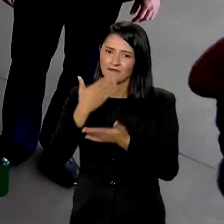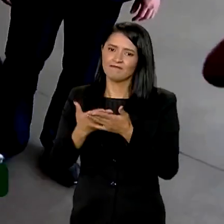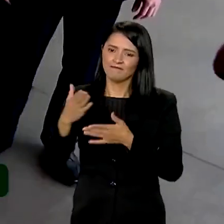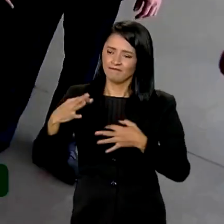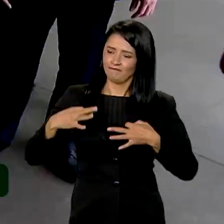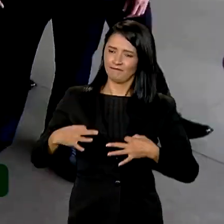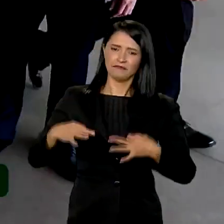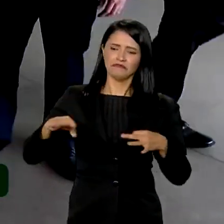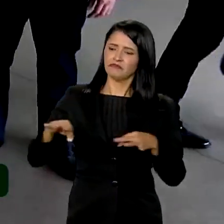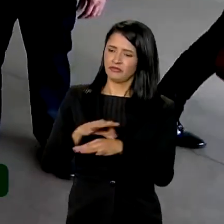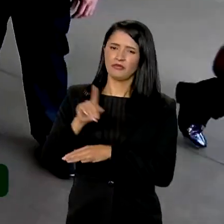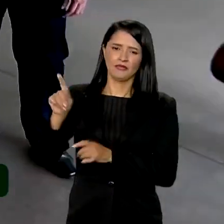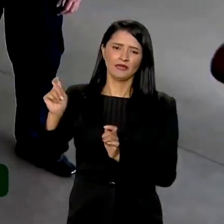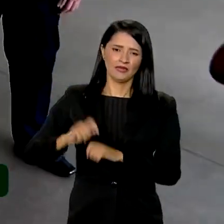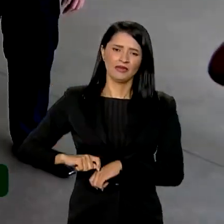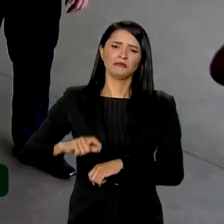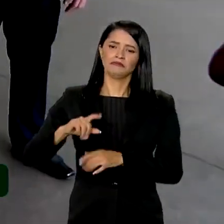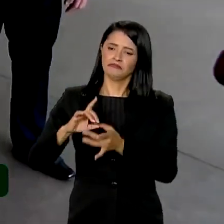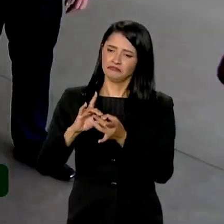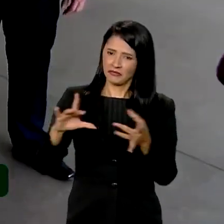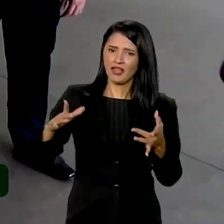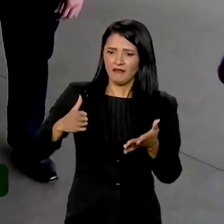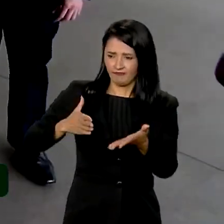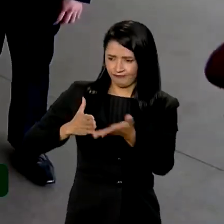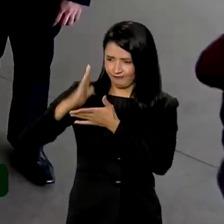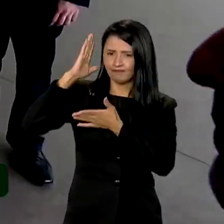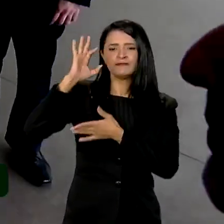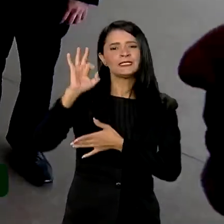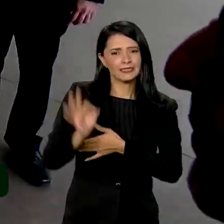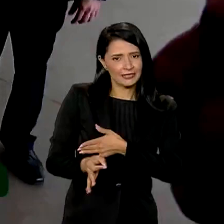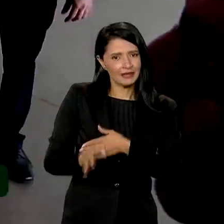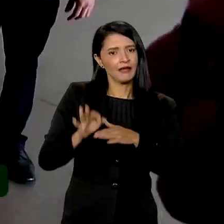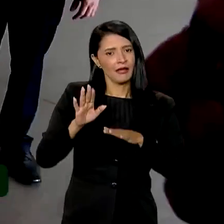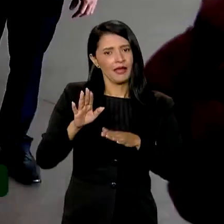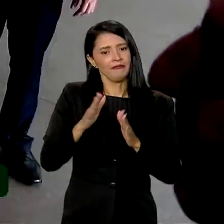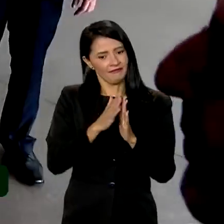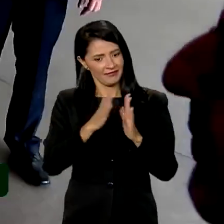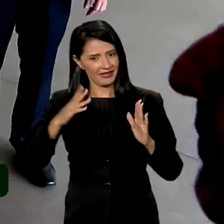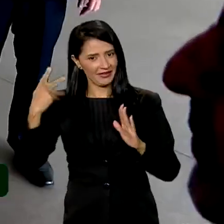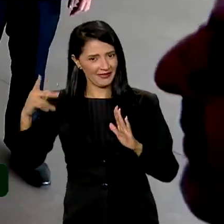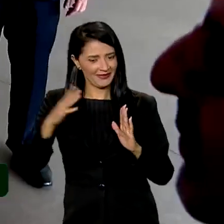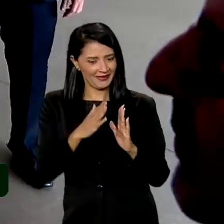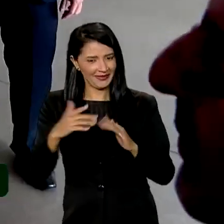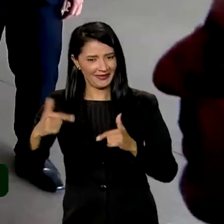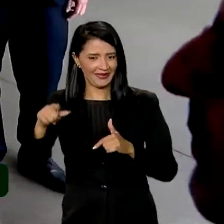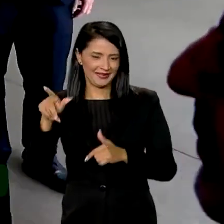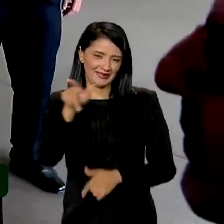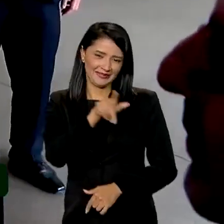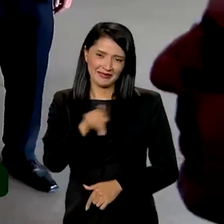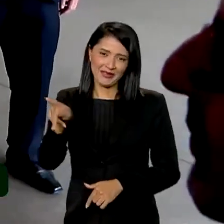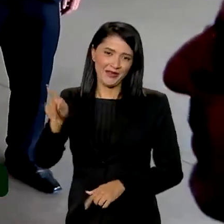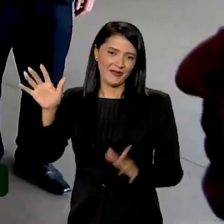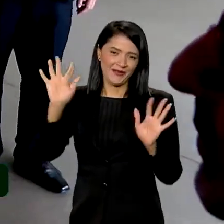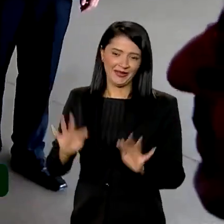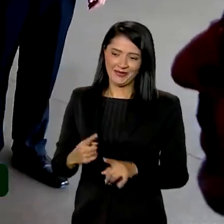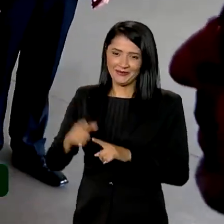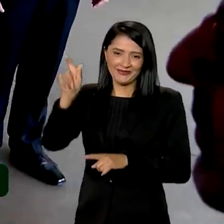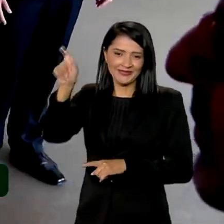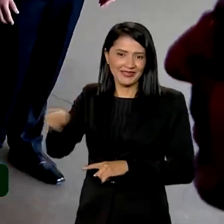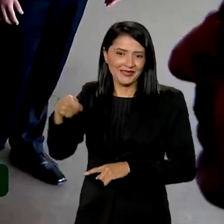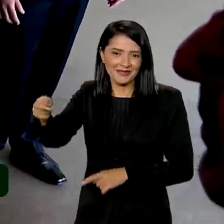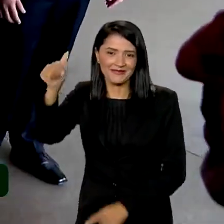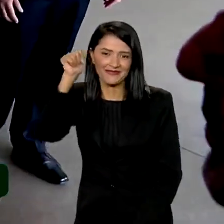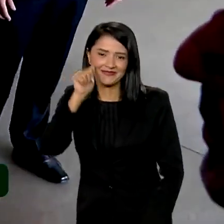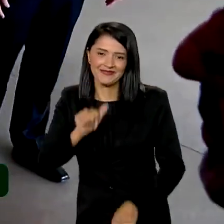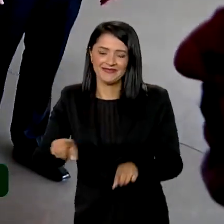estará garantido democraticamente o mais longo mandato dela. Estou feliz por ser uma mulher também.